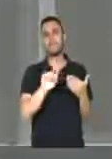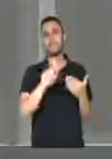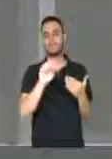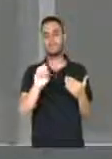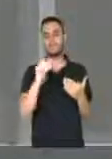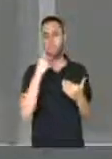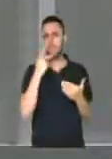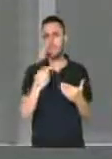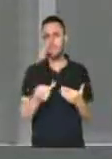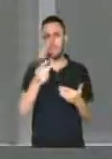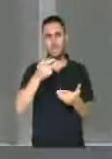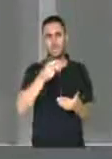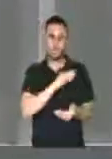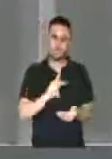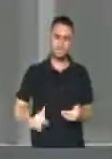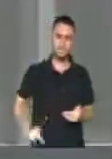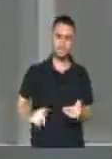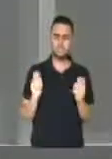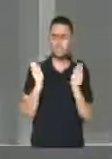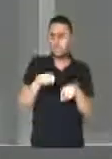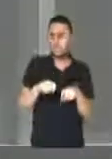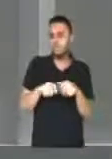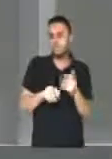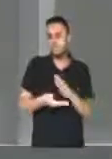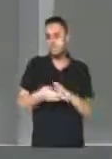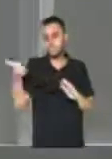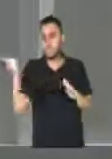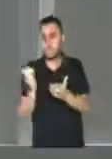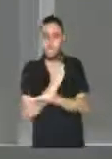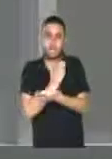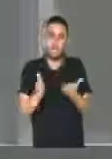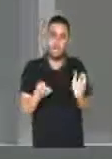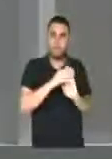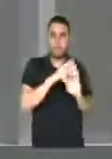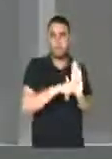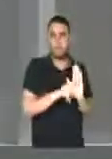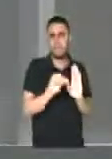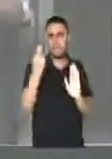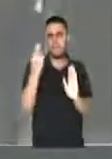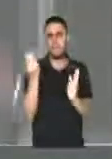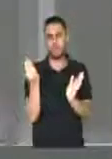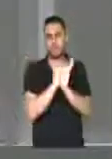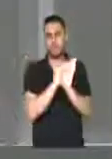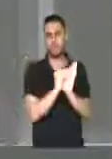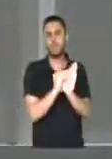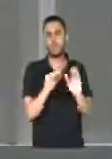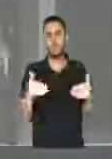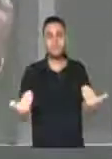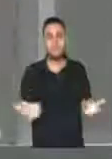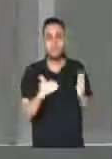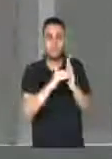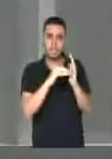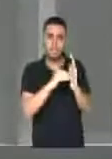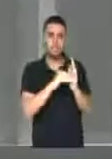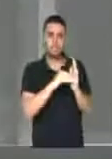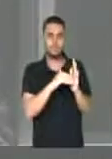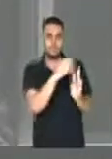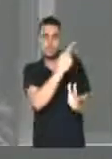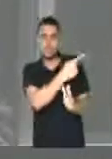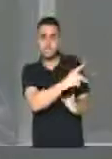poderá vetar medidas, poderá editar uma medida provisória, abdicando o Senado do seu papel